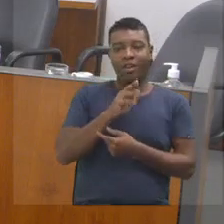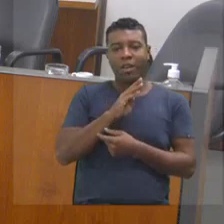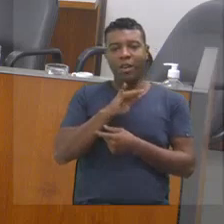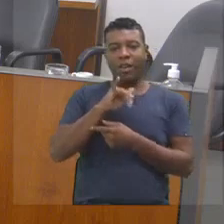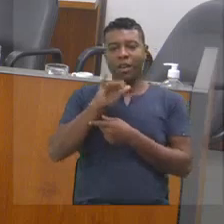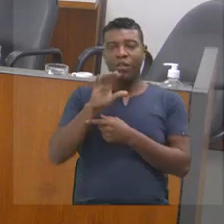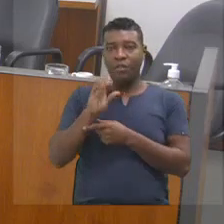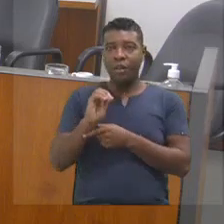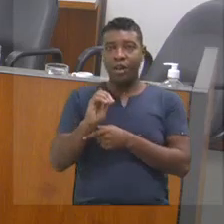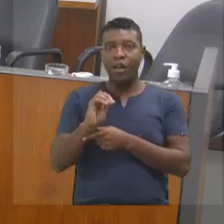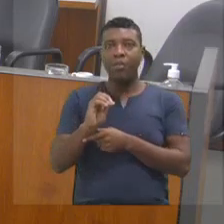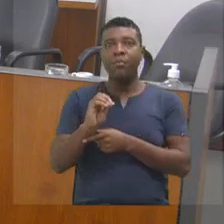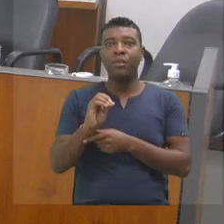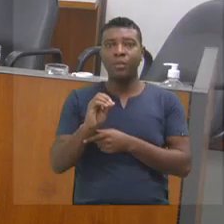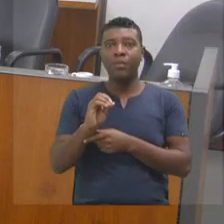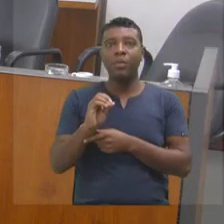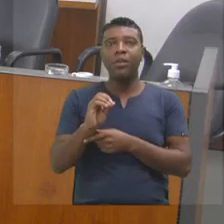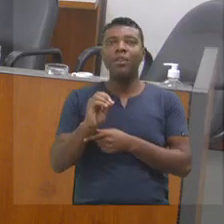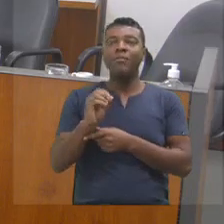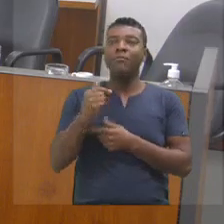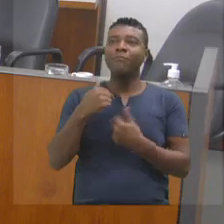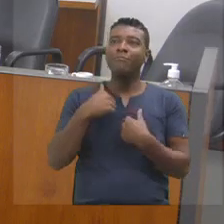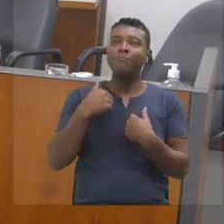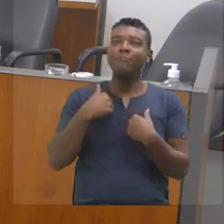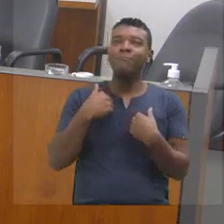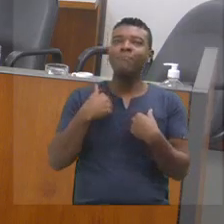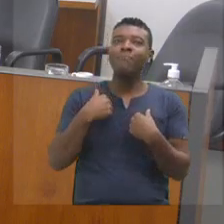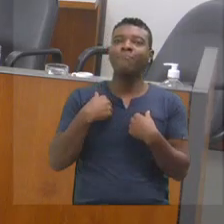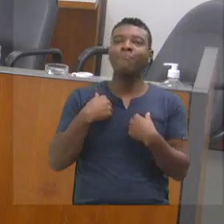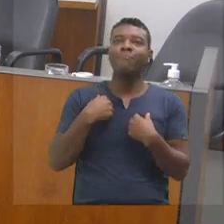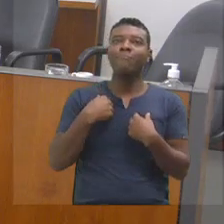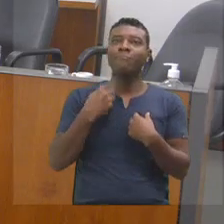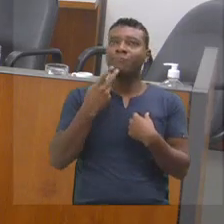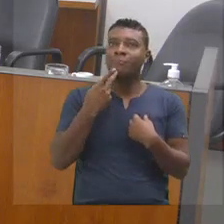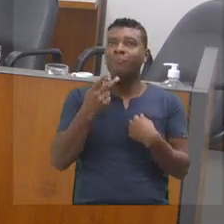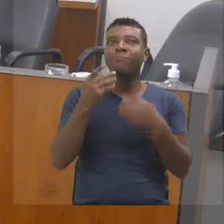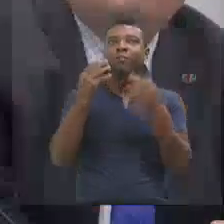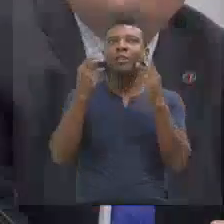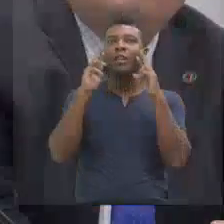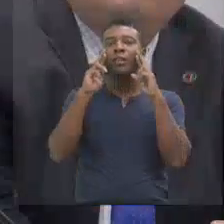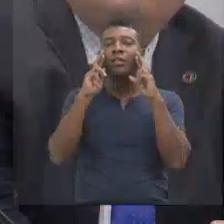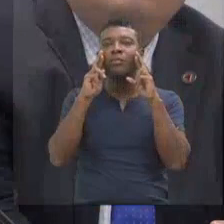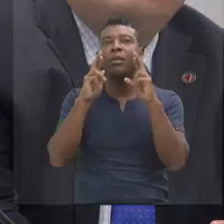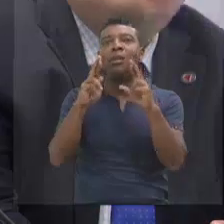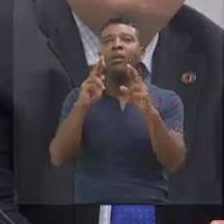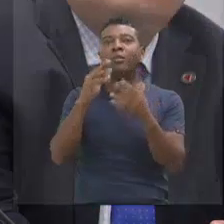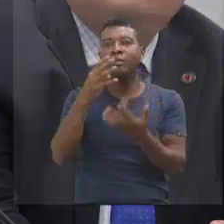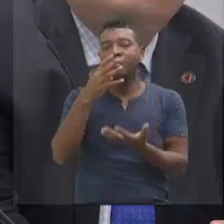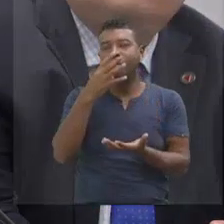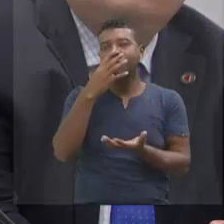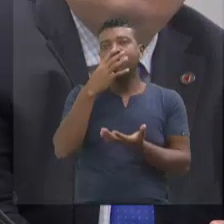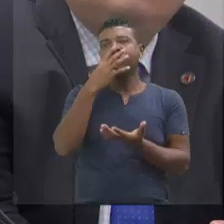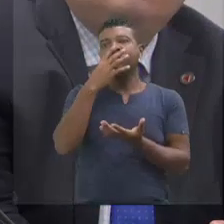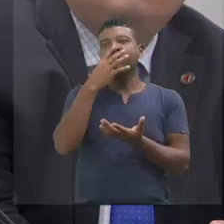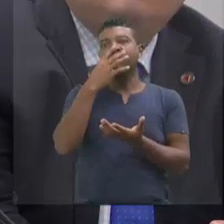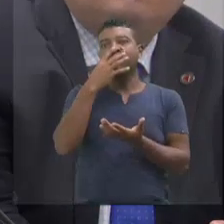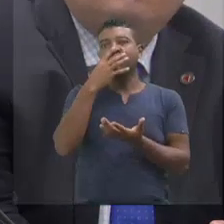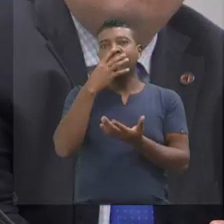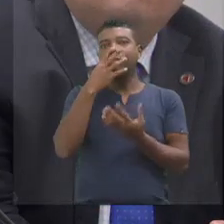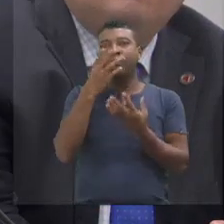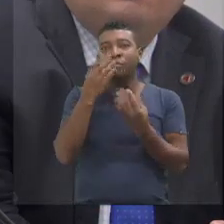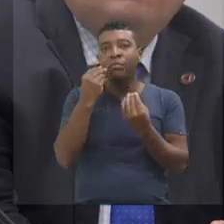a quem eu esterno um respeito e uma admiração muito